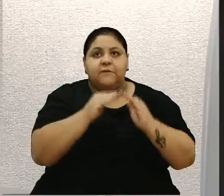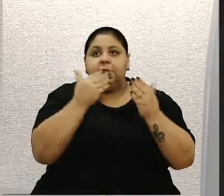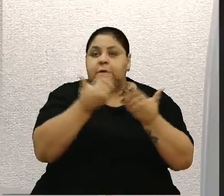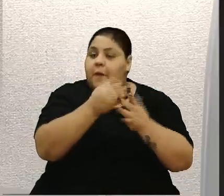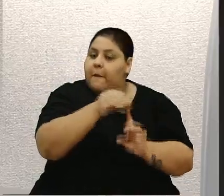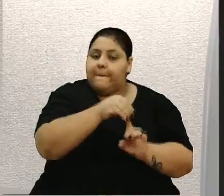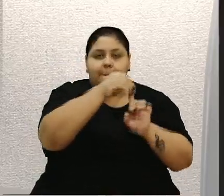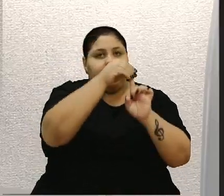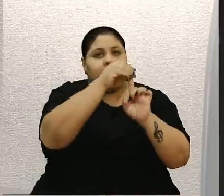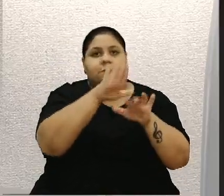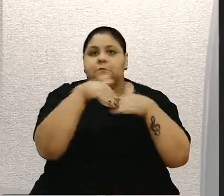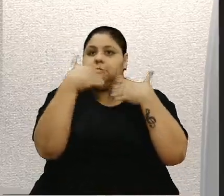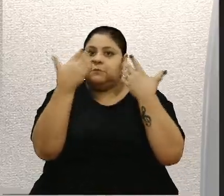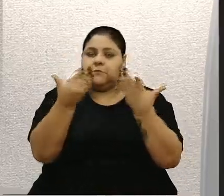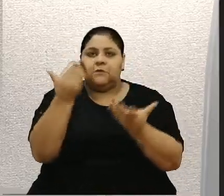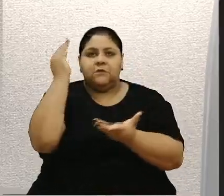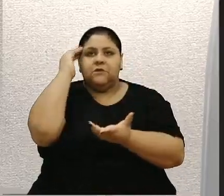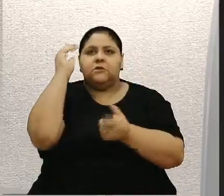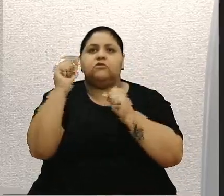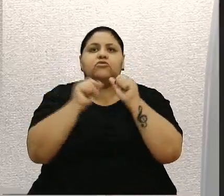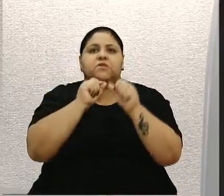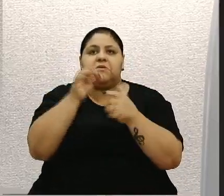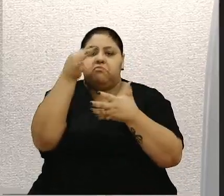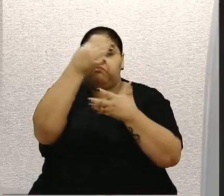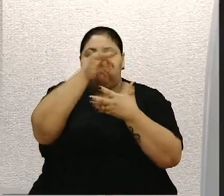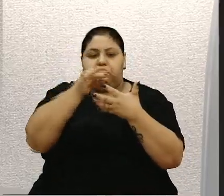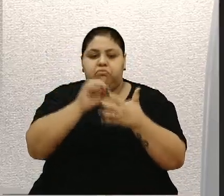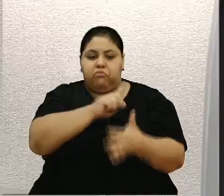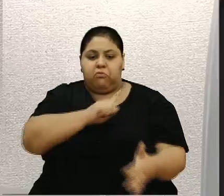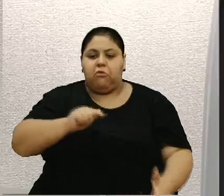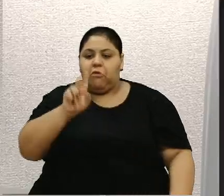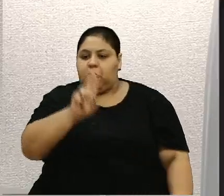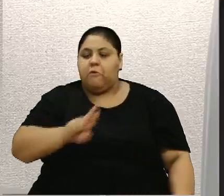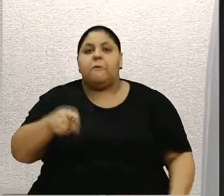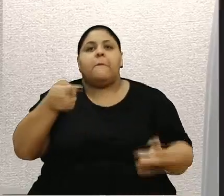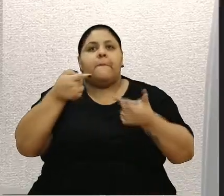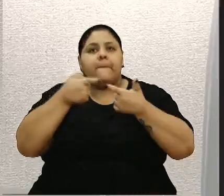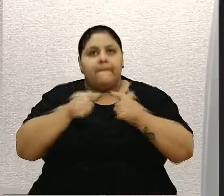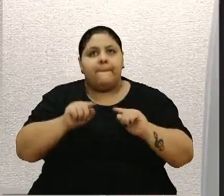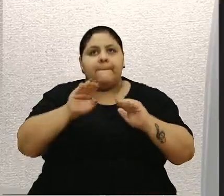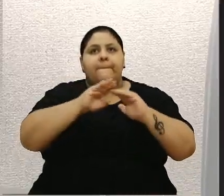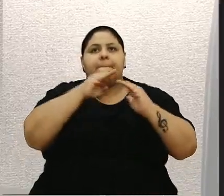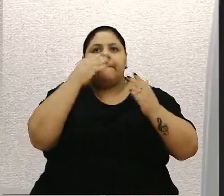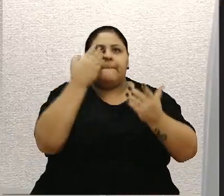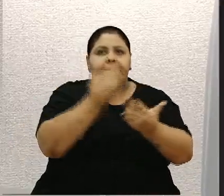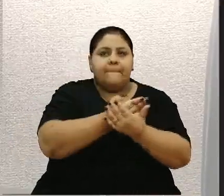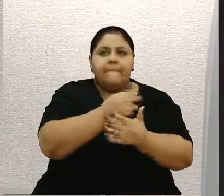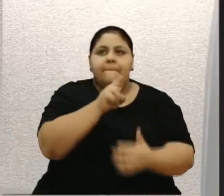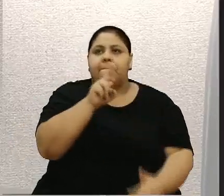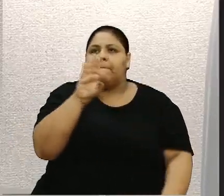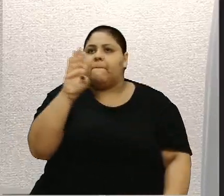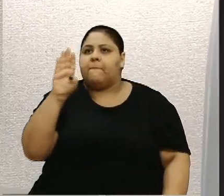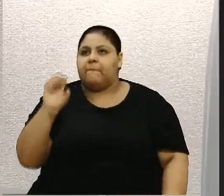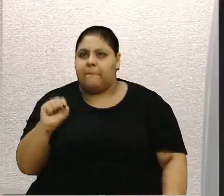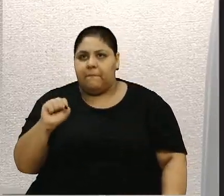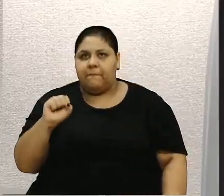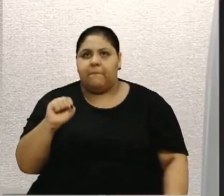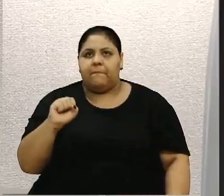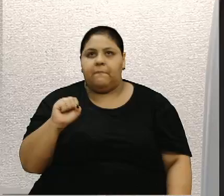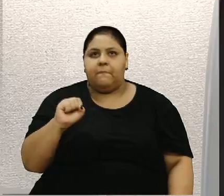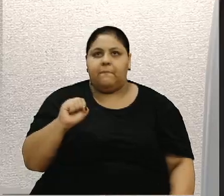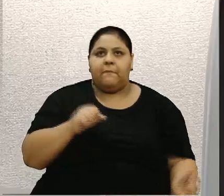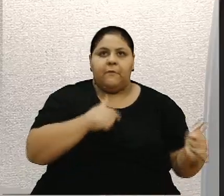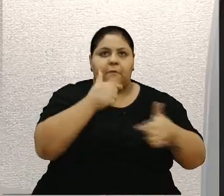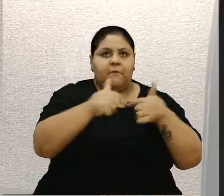prioridade. Então eu não sei qual é o critério que o governo está usando, mas tem escola, UBS,